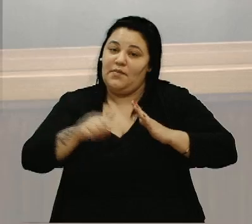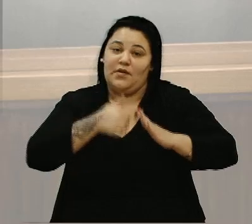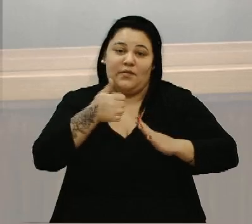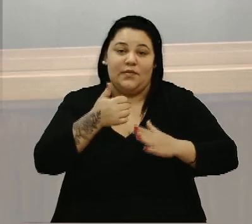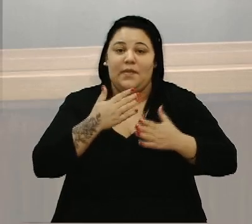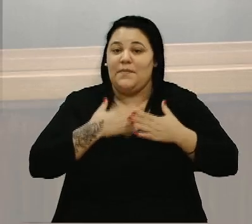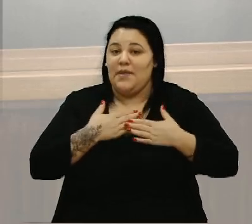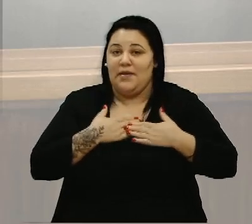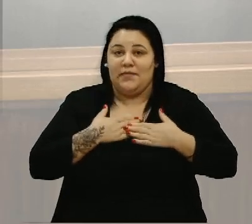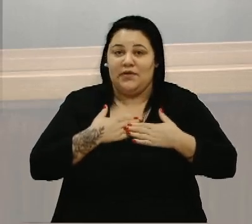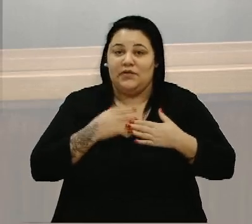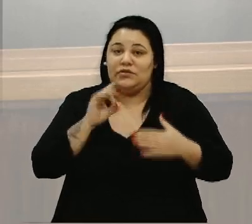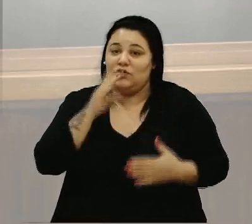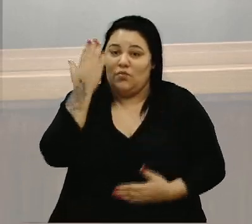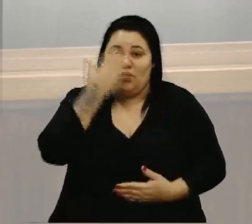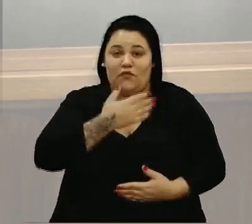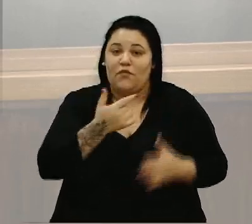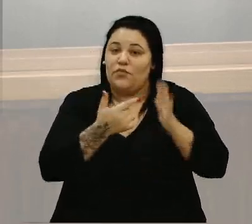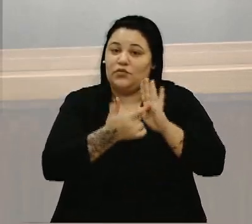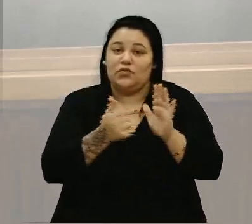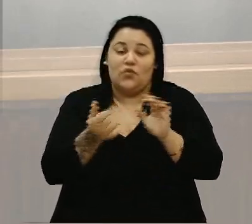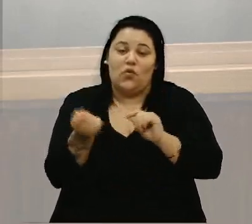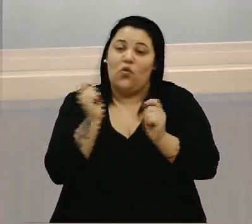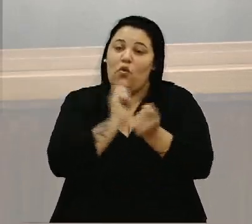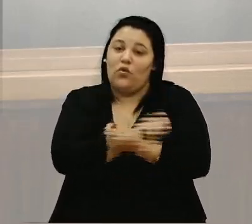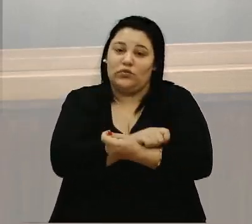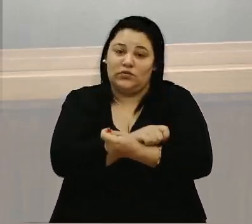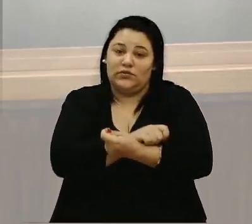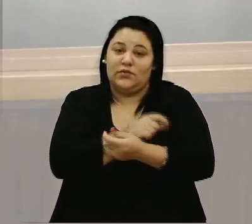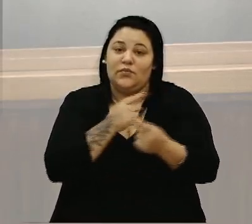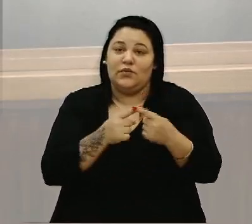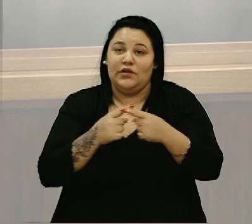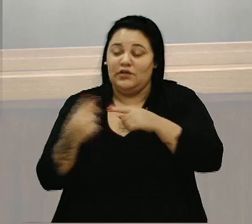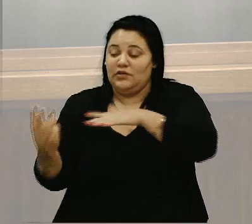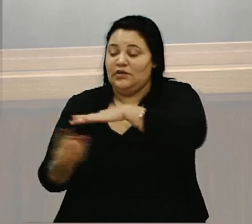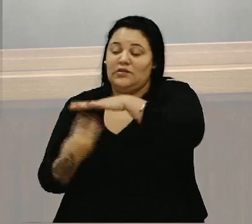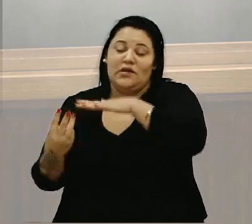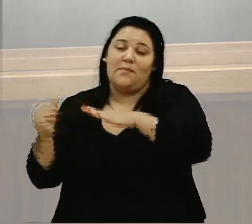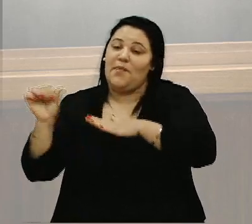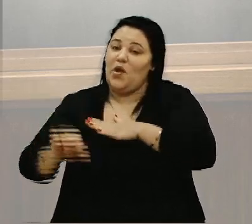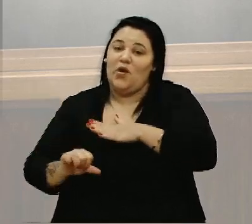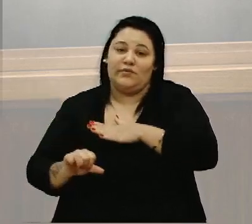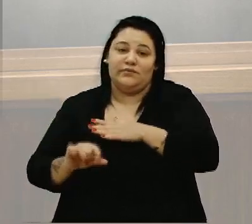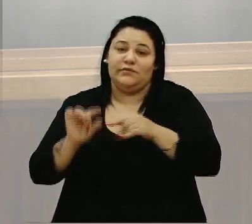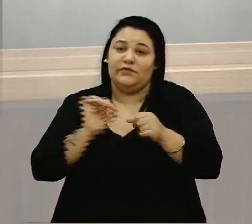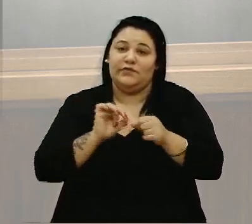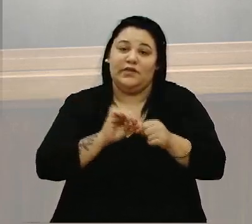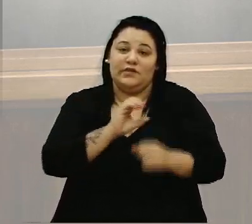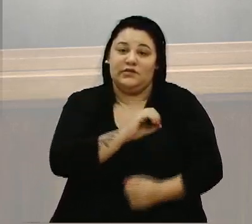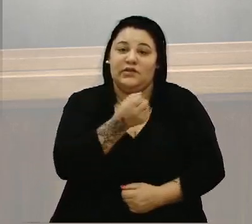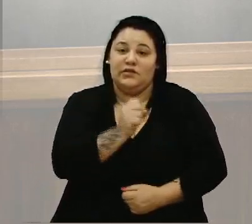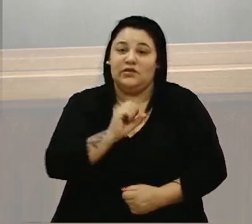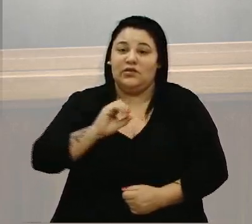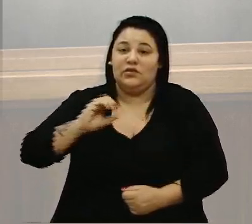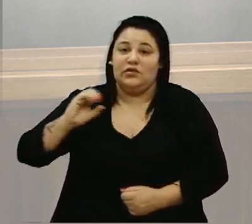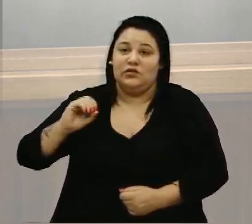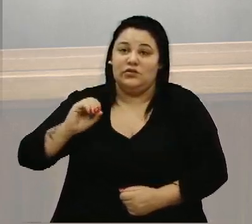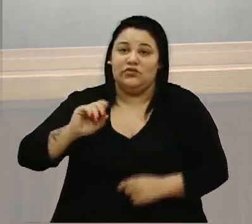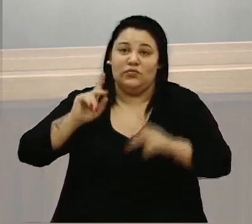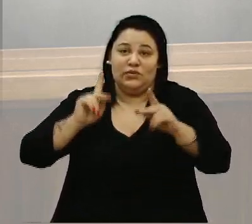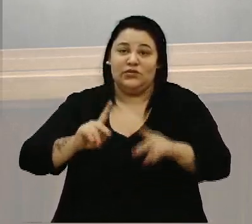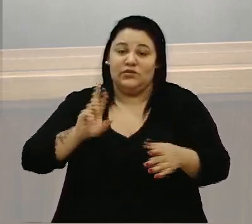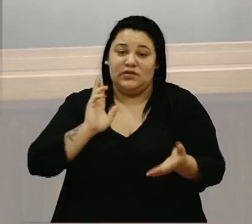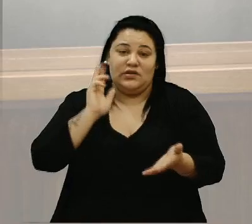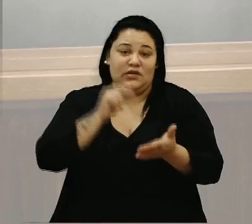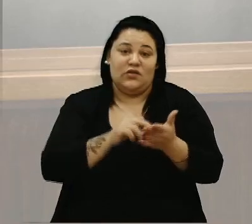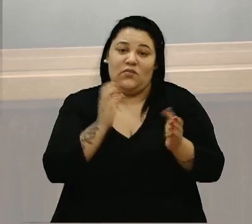enquanto, só está se provando ao contrário. Que quando a gente terceiriza, precariza, faz com que o 0800 seja de pessoas de uma realidade